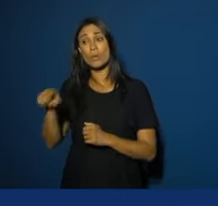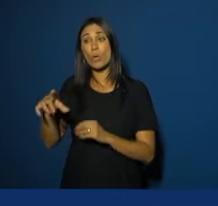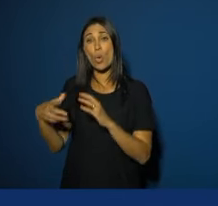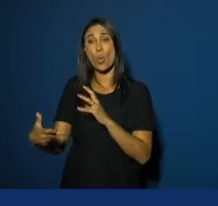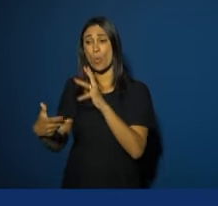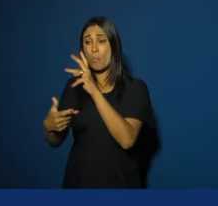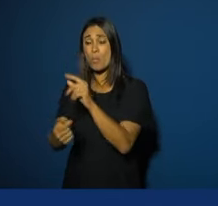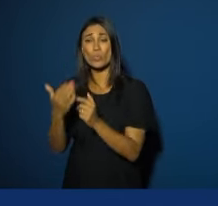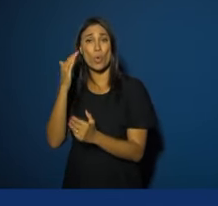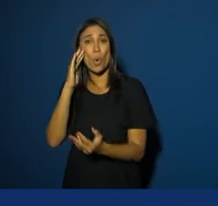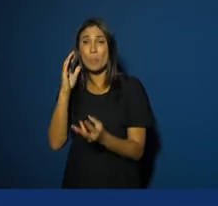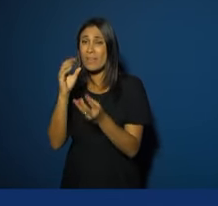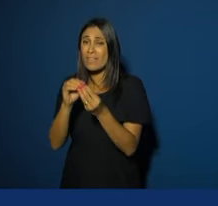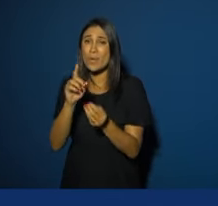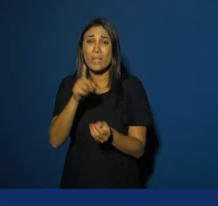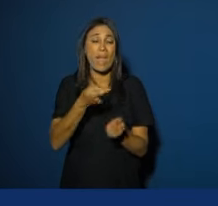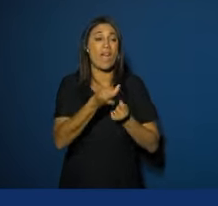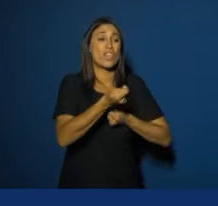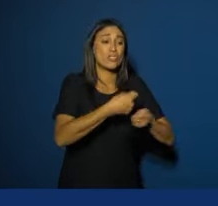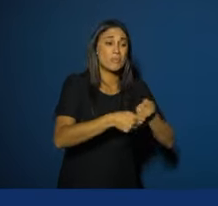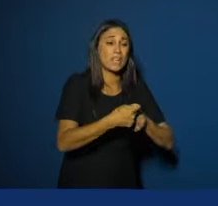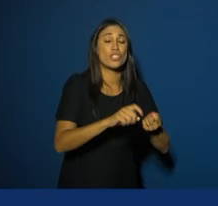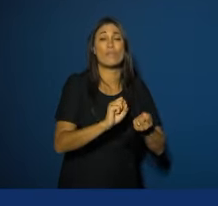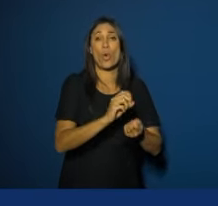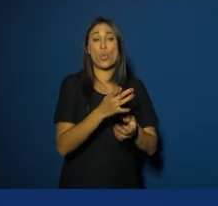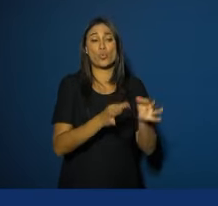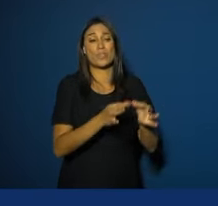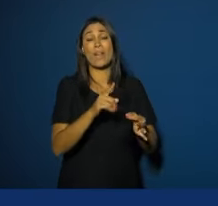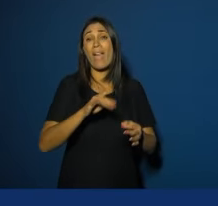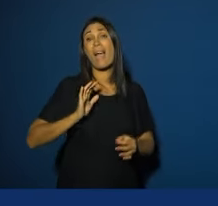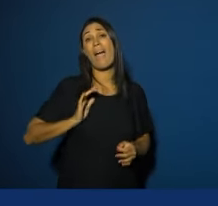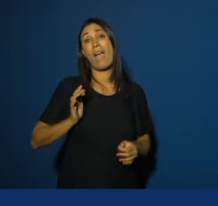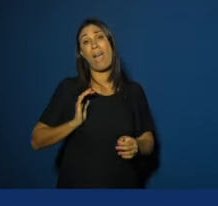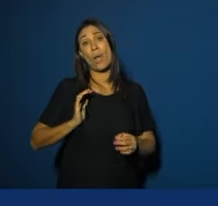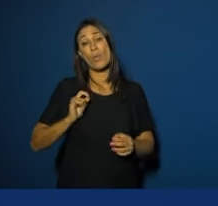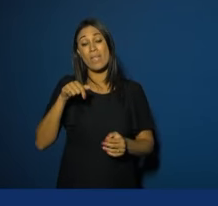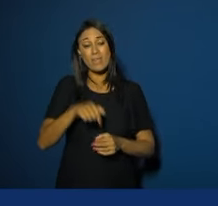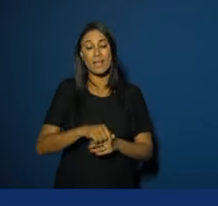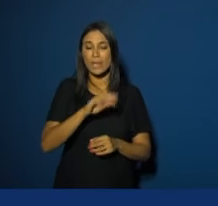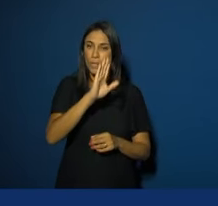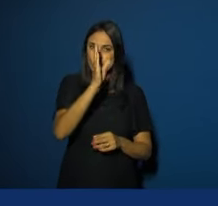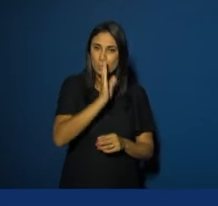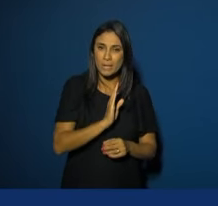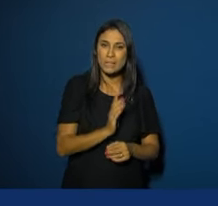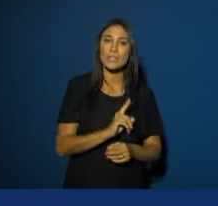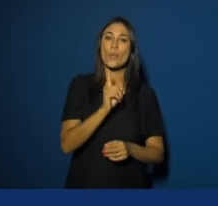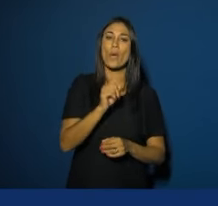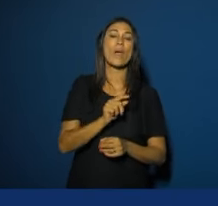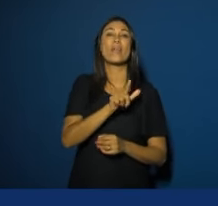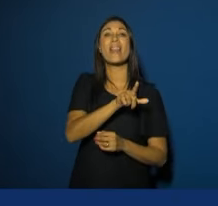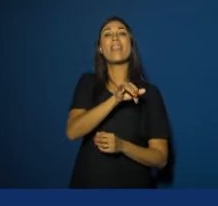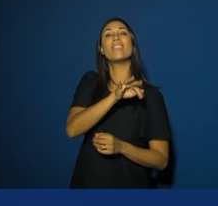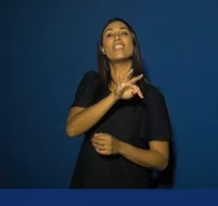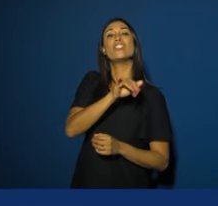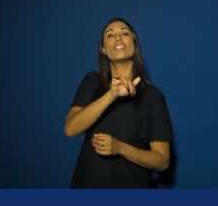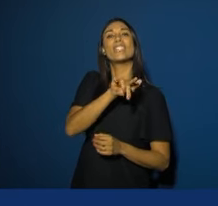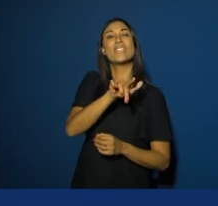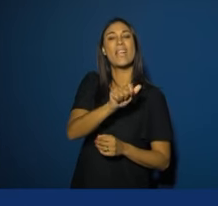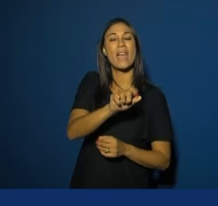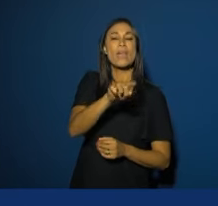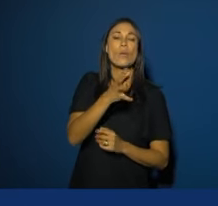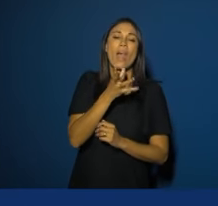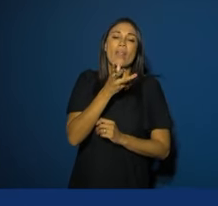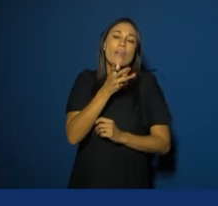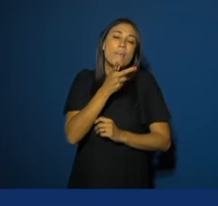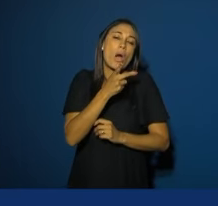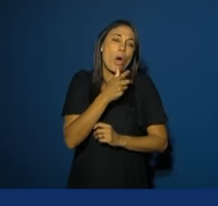seja ela administrativa ou seja ela no judiciário e o Brasil aqui para nós é um especialista em litigar E litigar demora tá aqui o